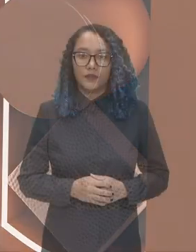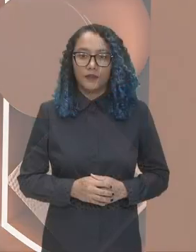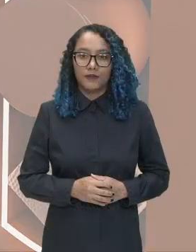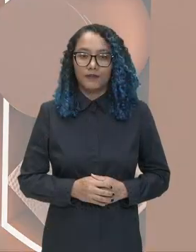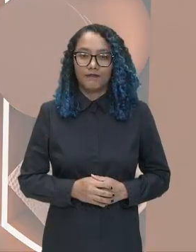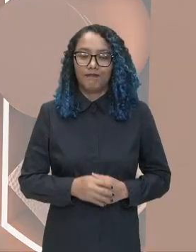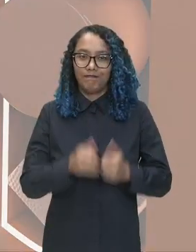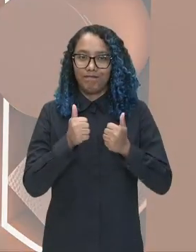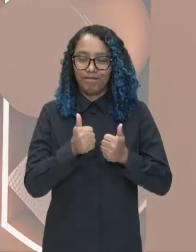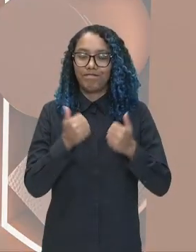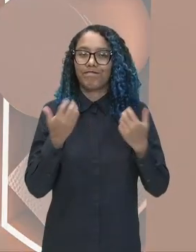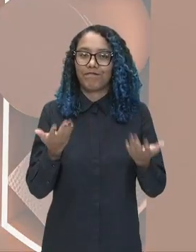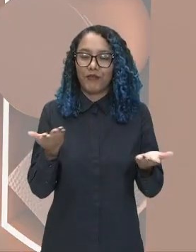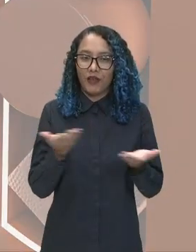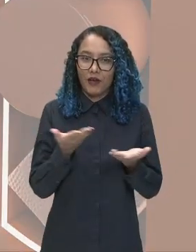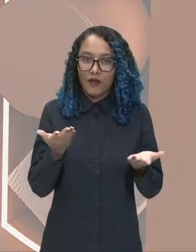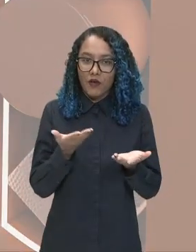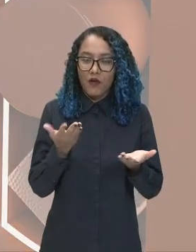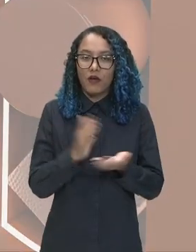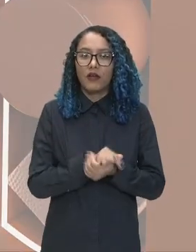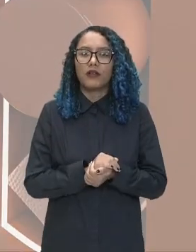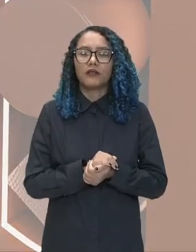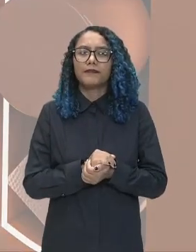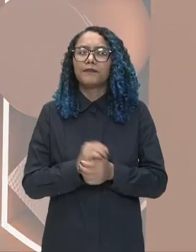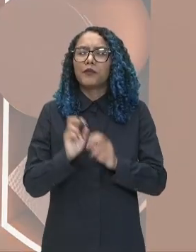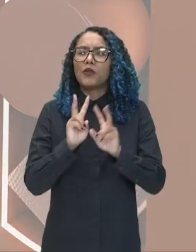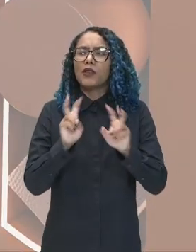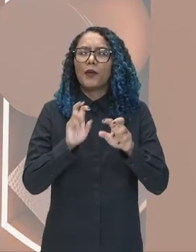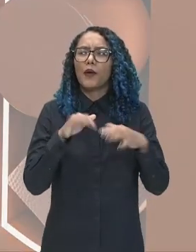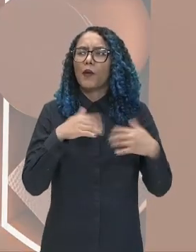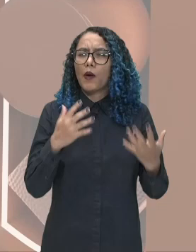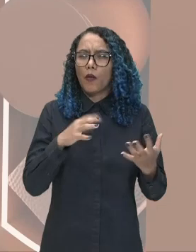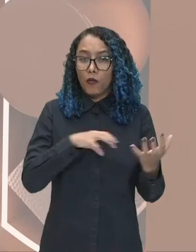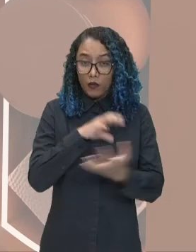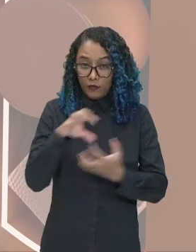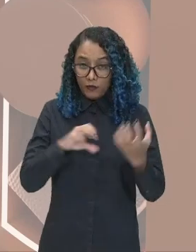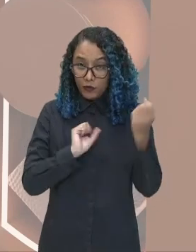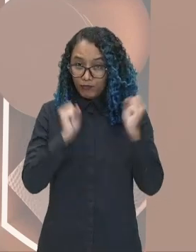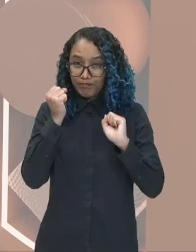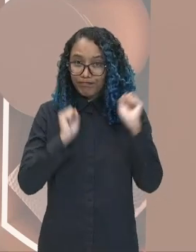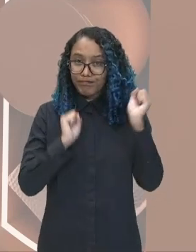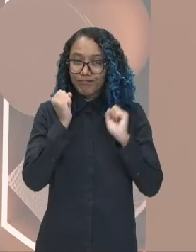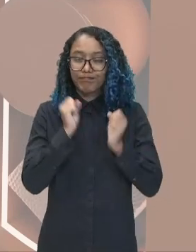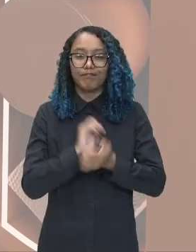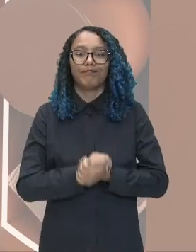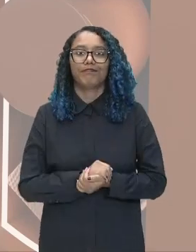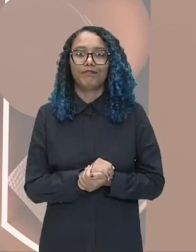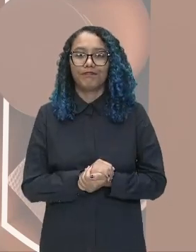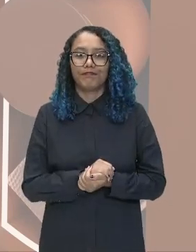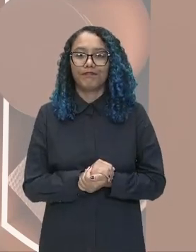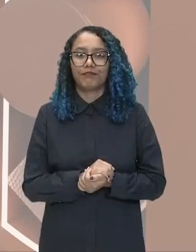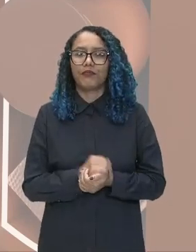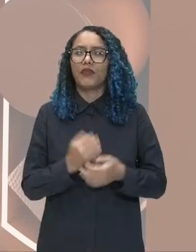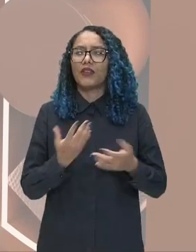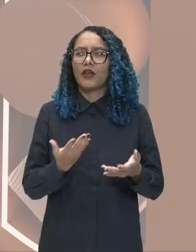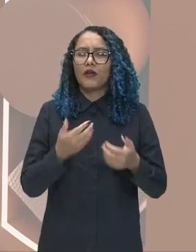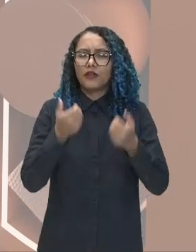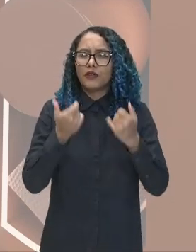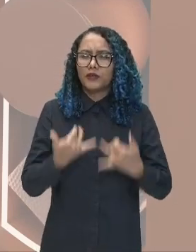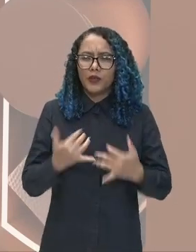Muito bem, vamos então falar da Revolução Industrial. Vamos começar falando que a